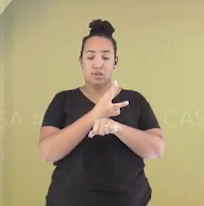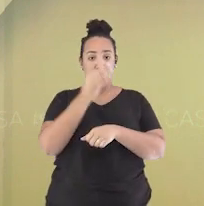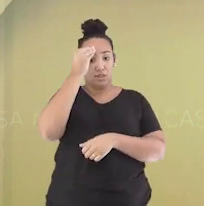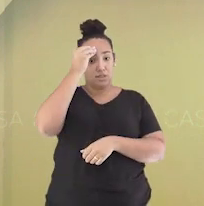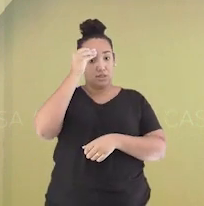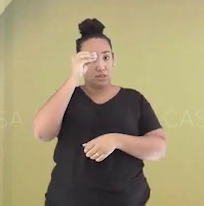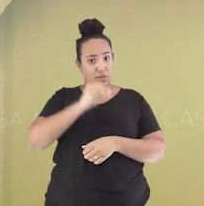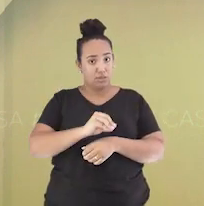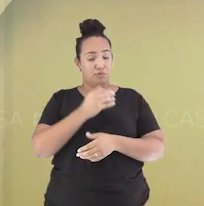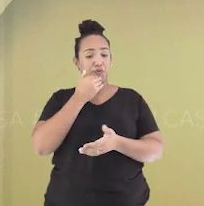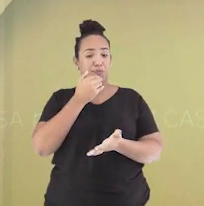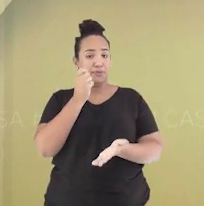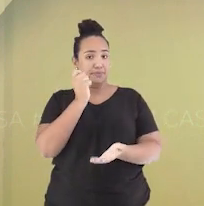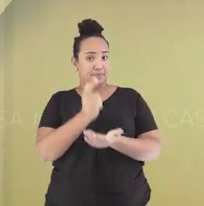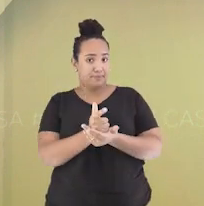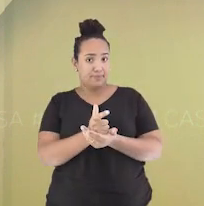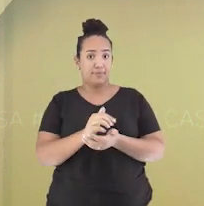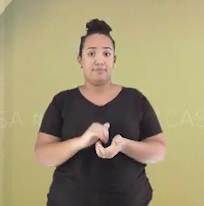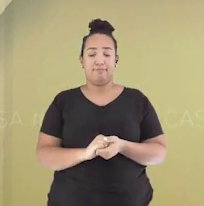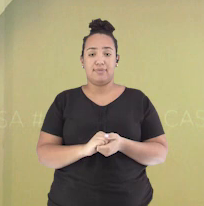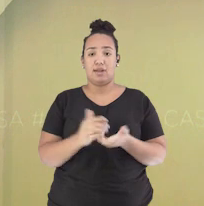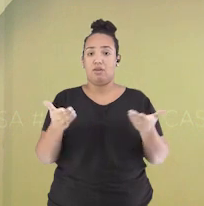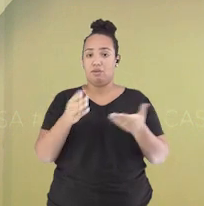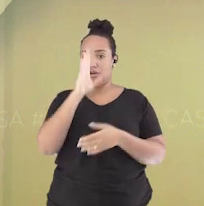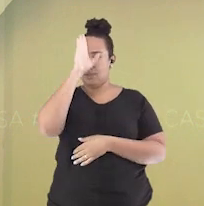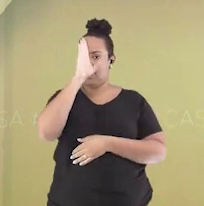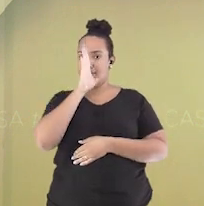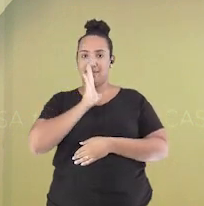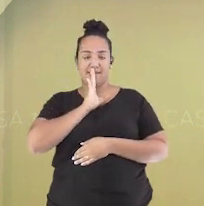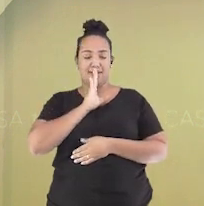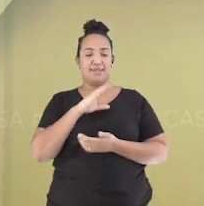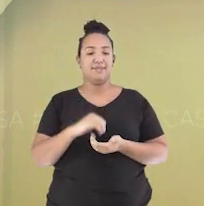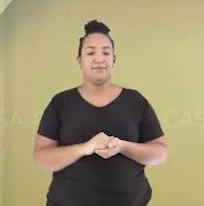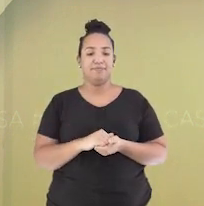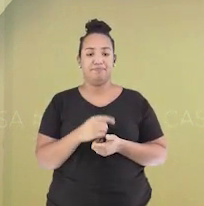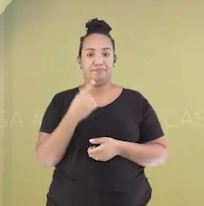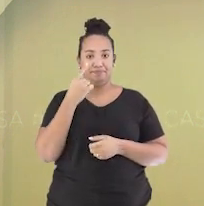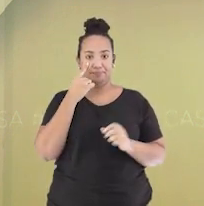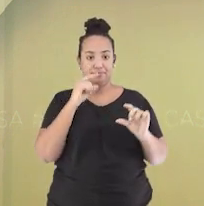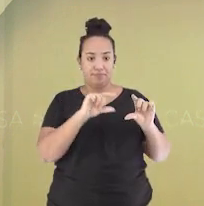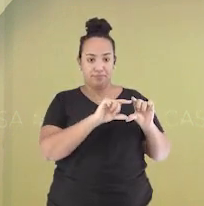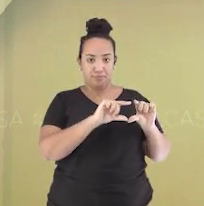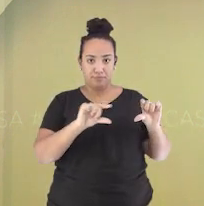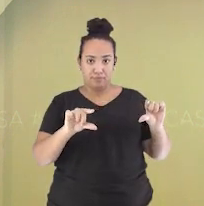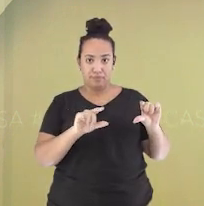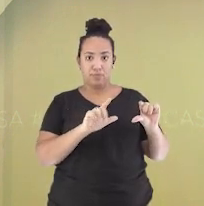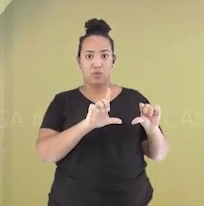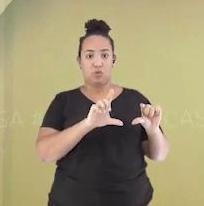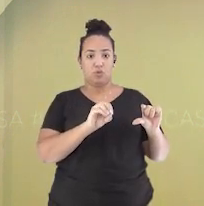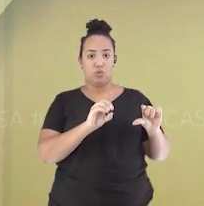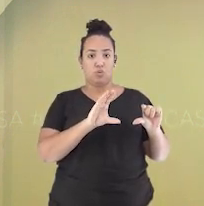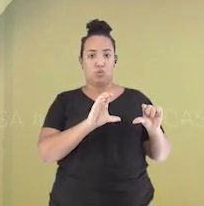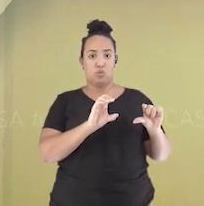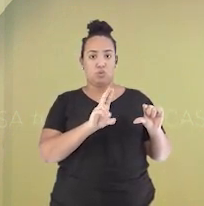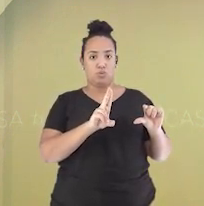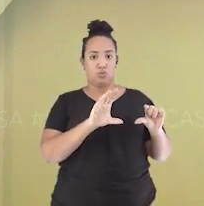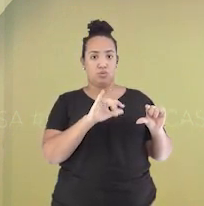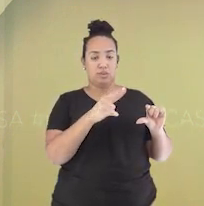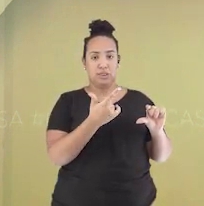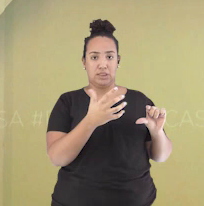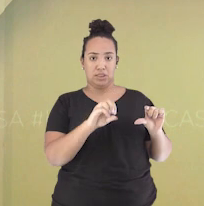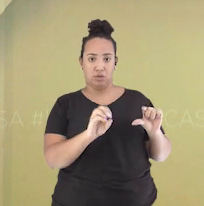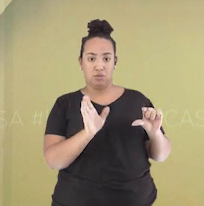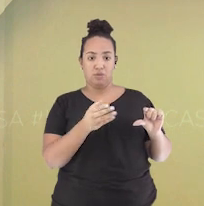taxa. Será gratuito para sempre. Temos uma locução verbal, desiste de cobrar, que são dois ou